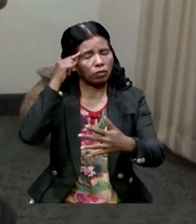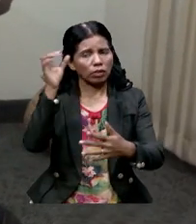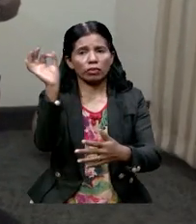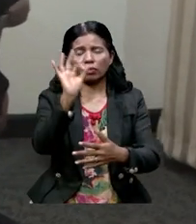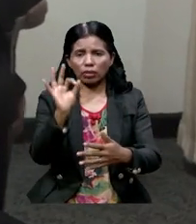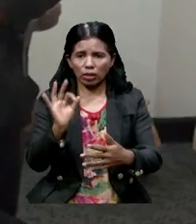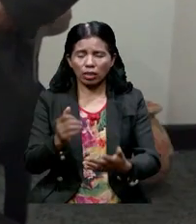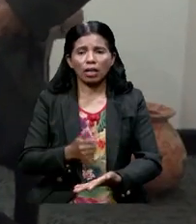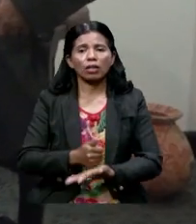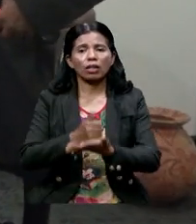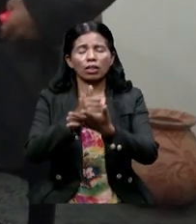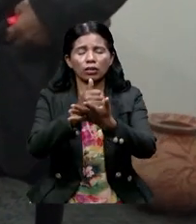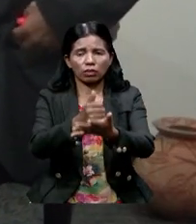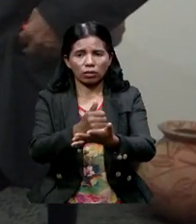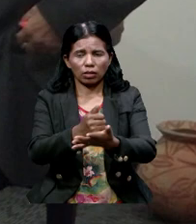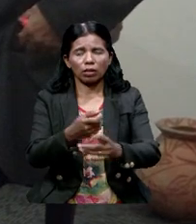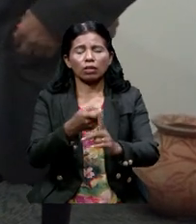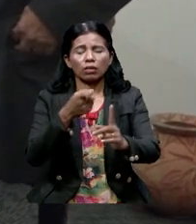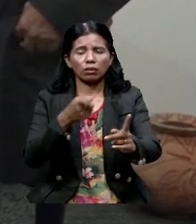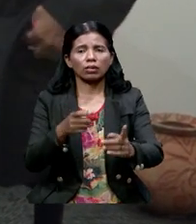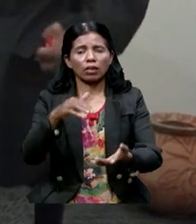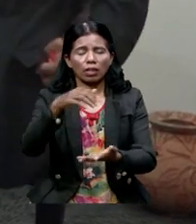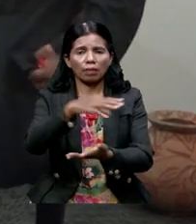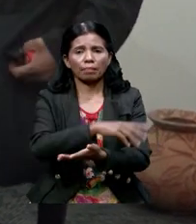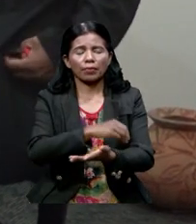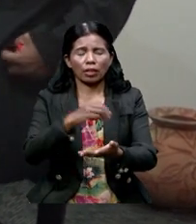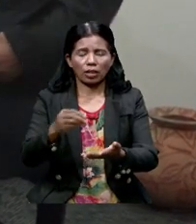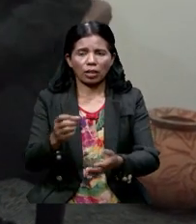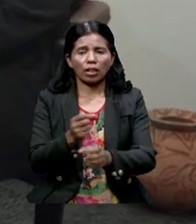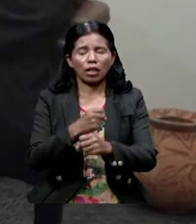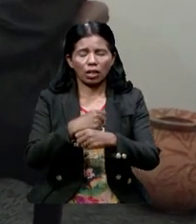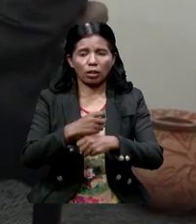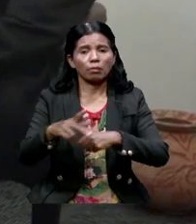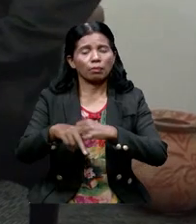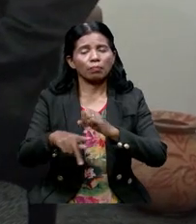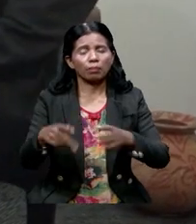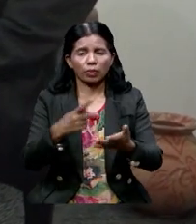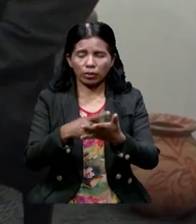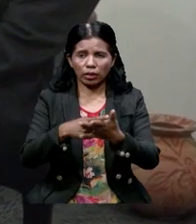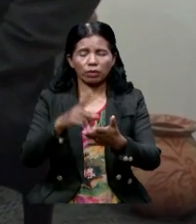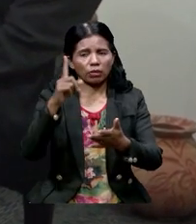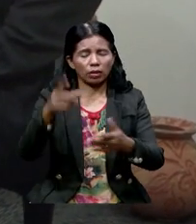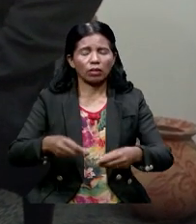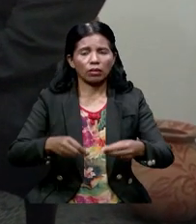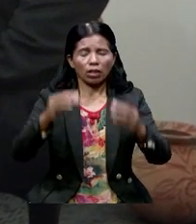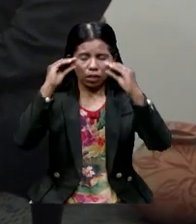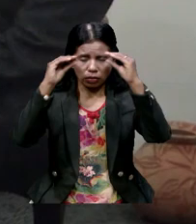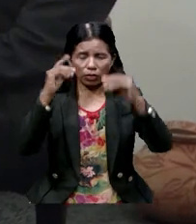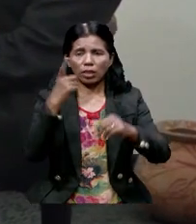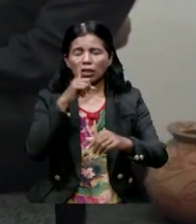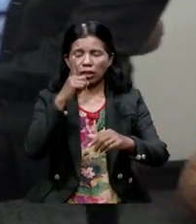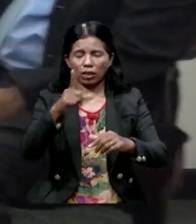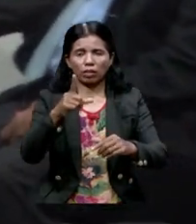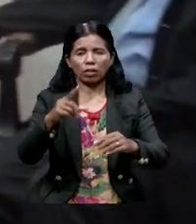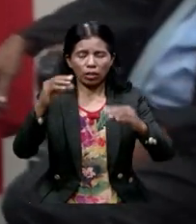cara que apoia, maclio Rússia embaixada França e a Timor-Leste se lança projeto ida, onde facilita a formação língua francesa